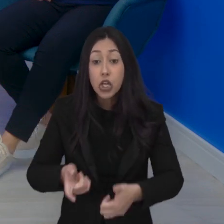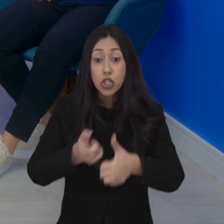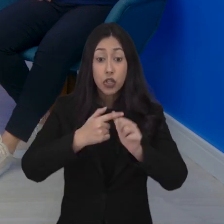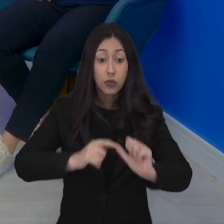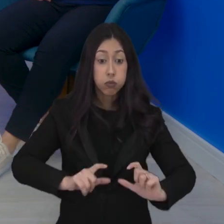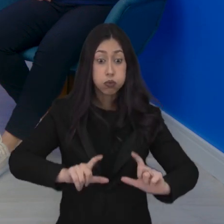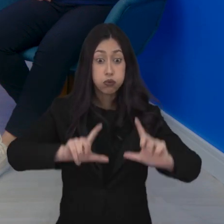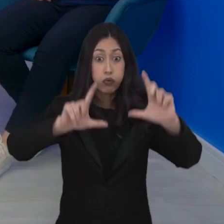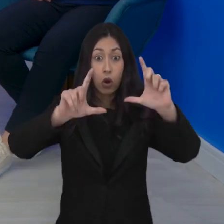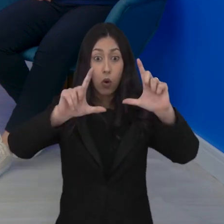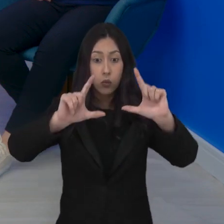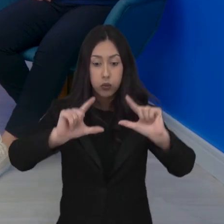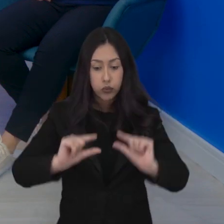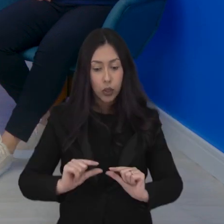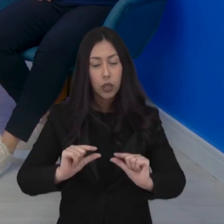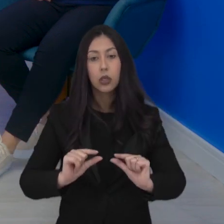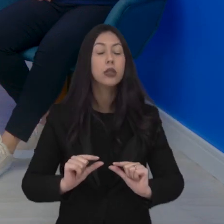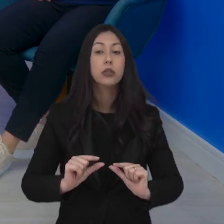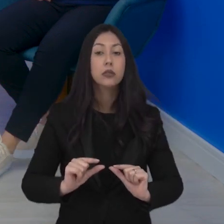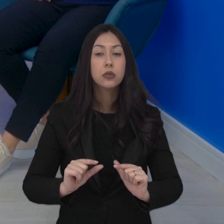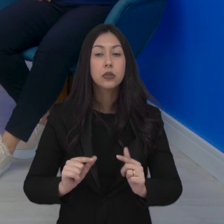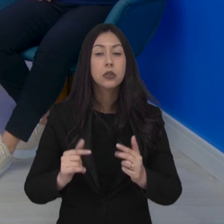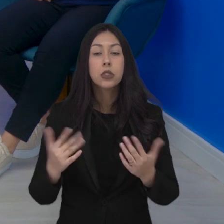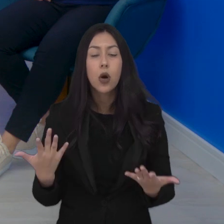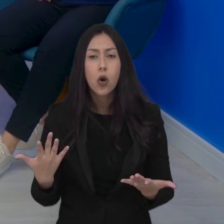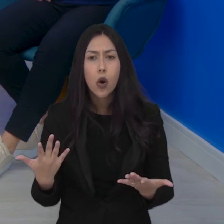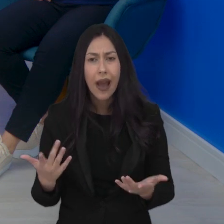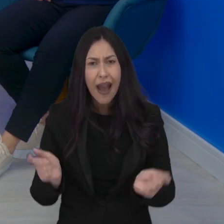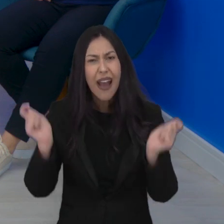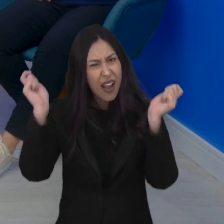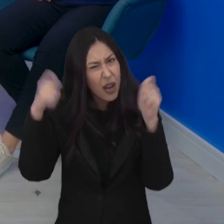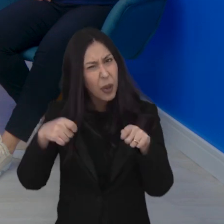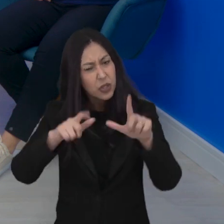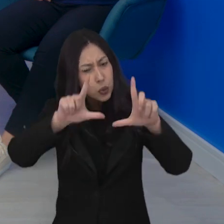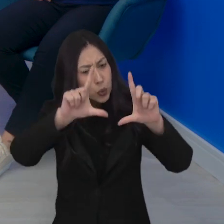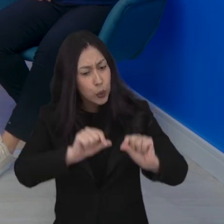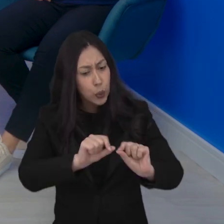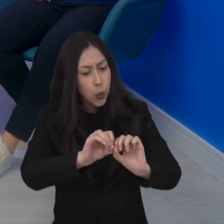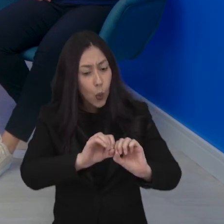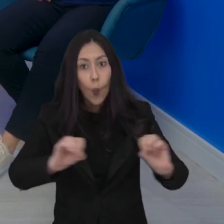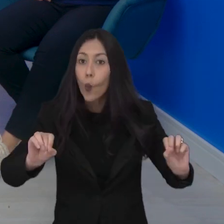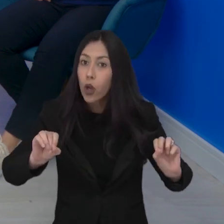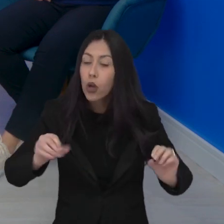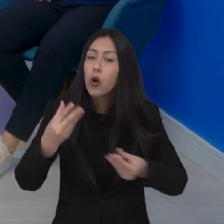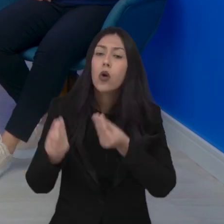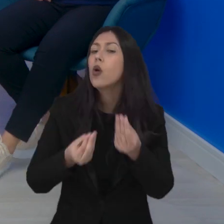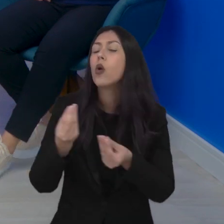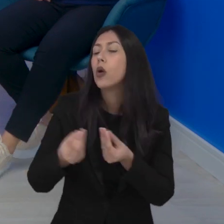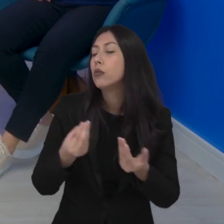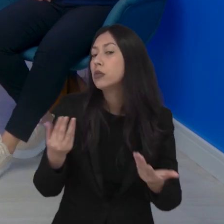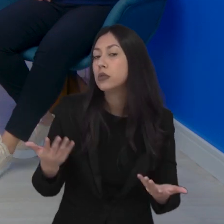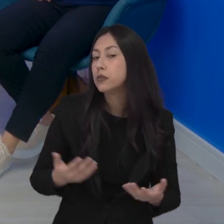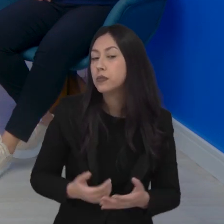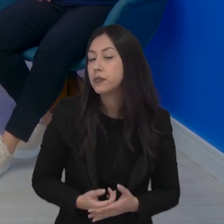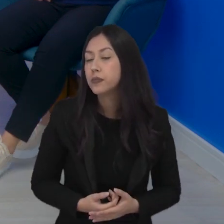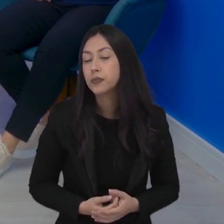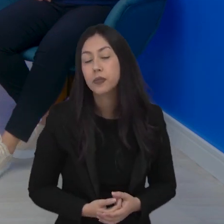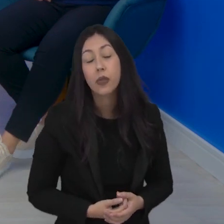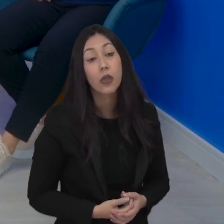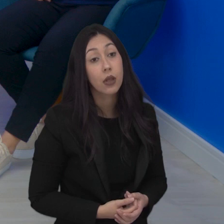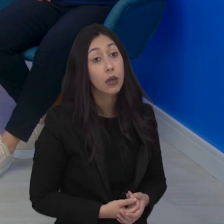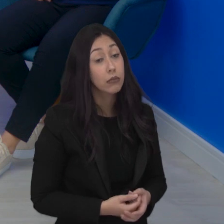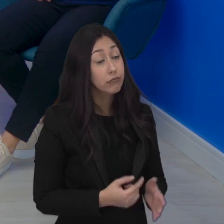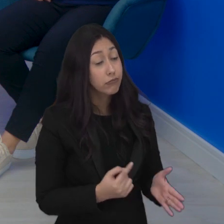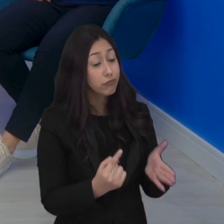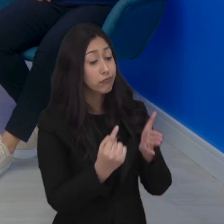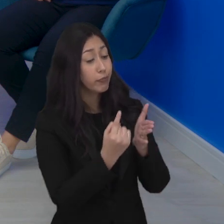redução dessa dívida, e como nós falamos na abertura, né, é possível zerar essa dívida? Como que funciona? O que isso representa, né?